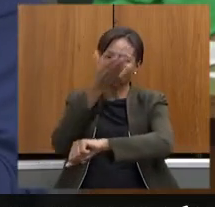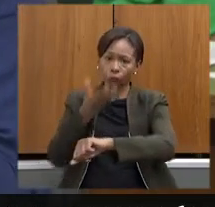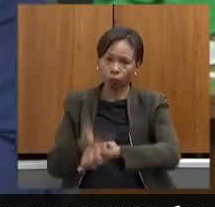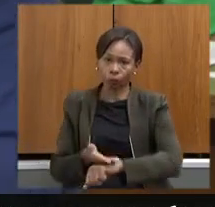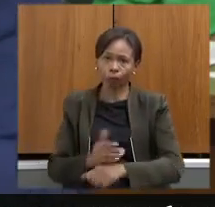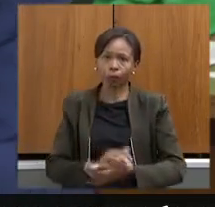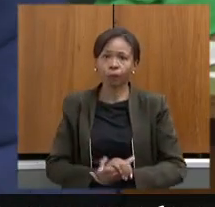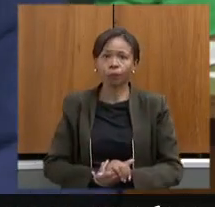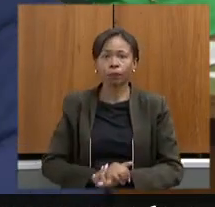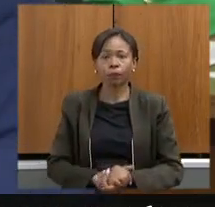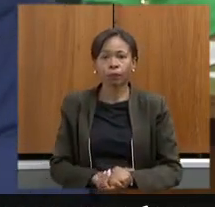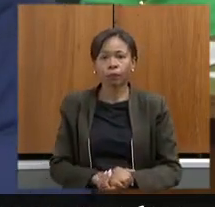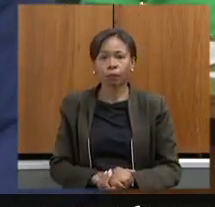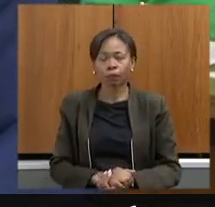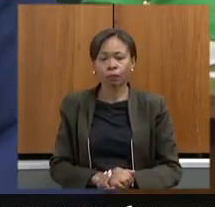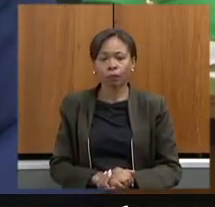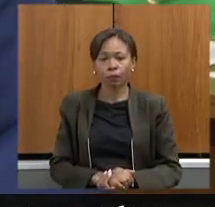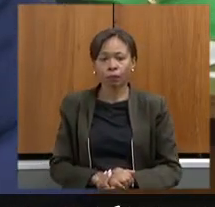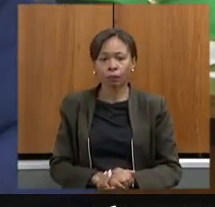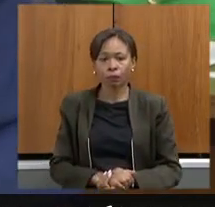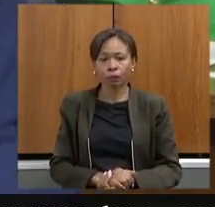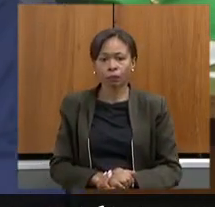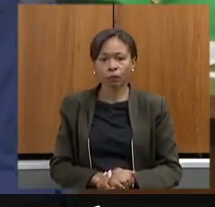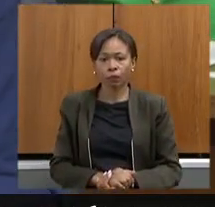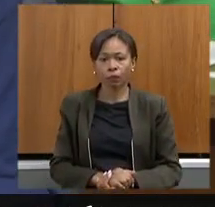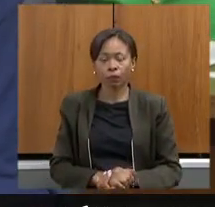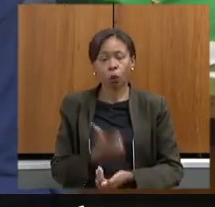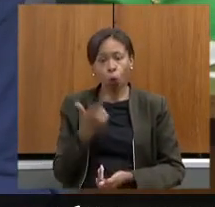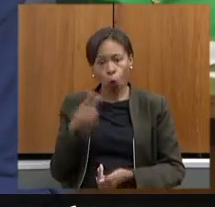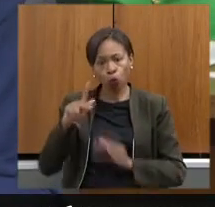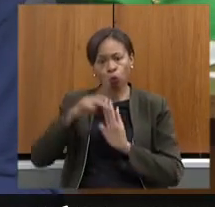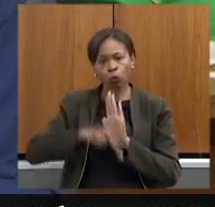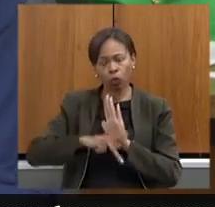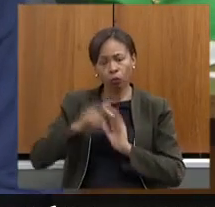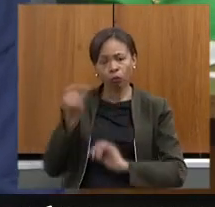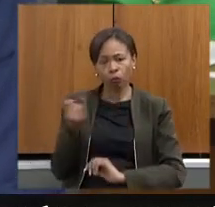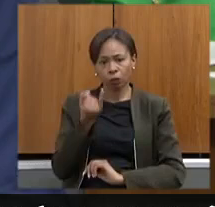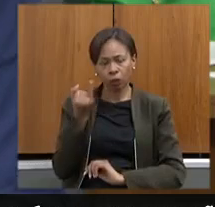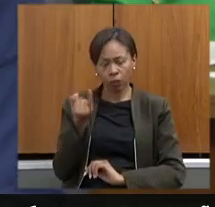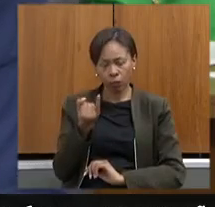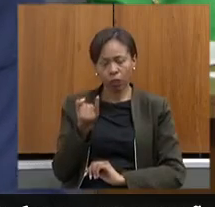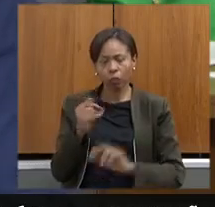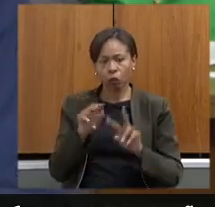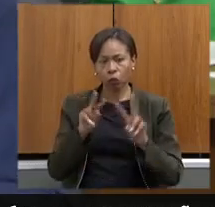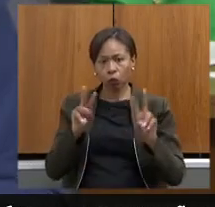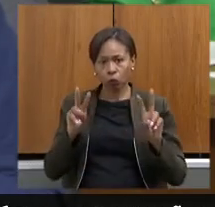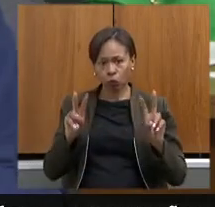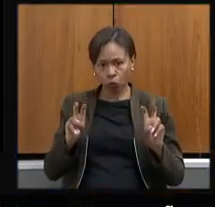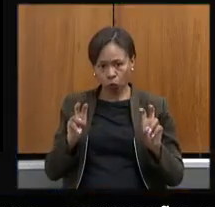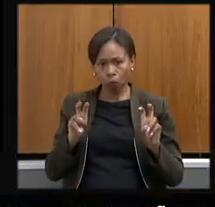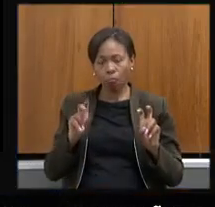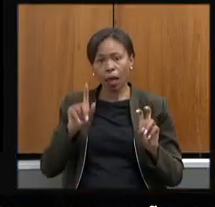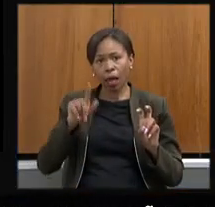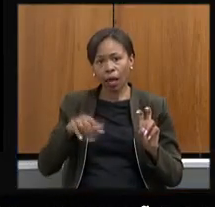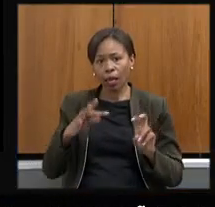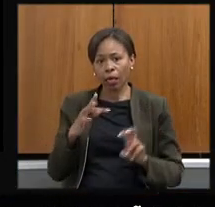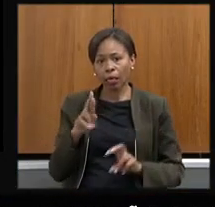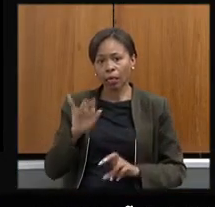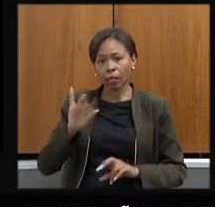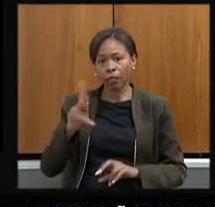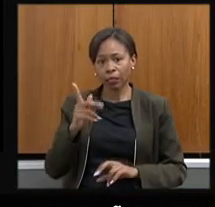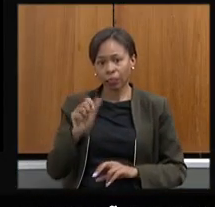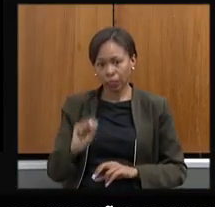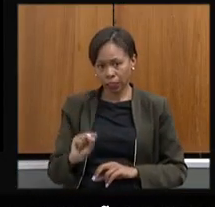passar por favor é um outro programa importante que a gente gostaria de abordar a sua da secretaria de educação é o Trilhas e